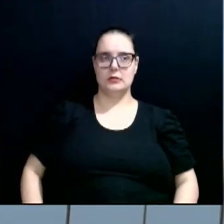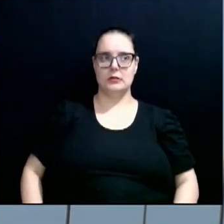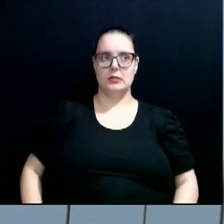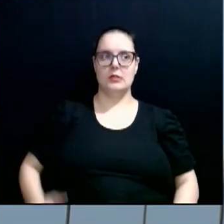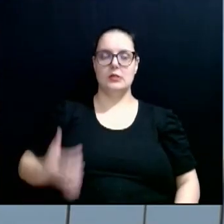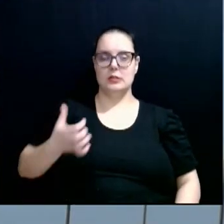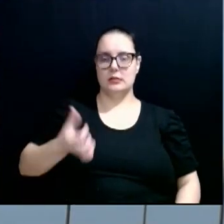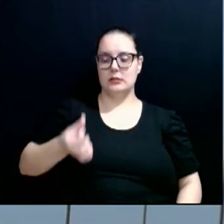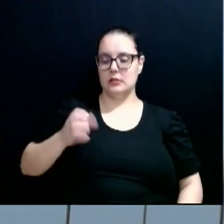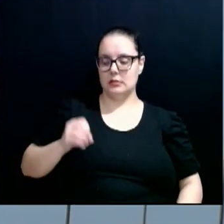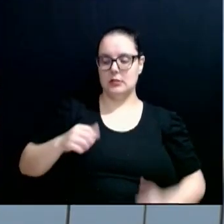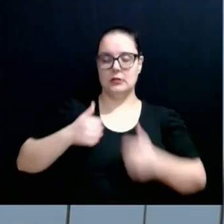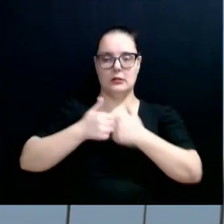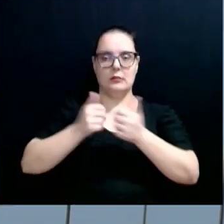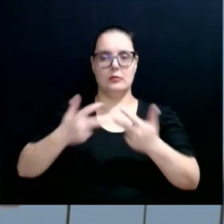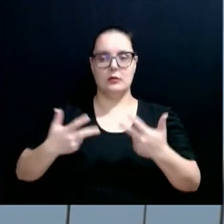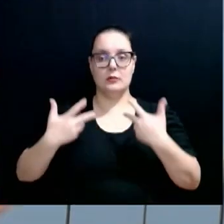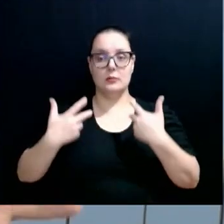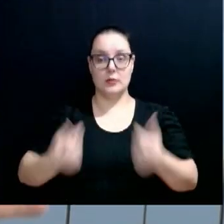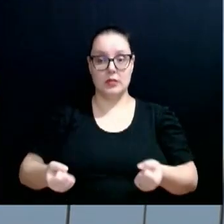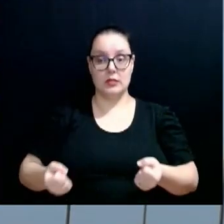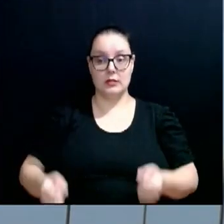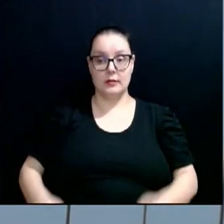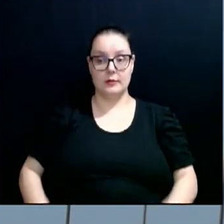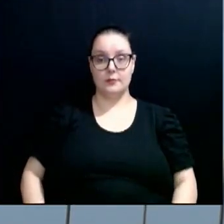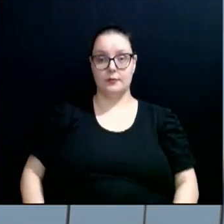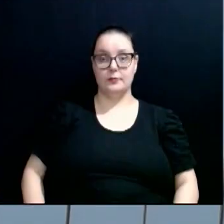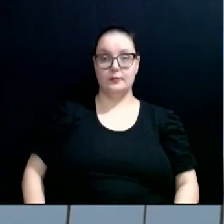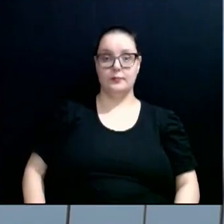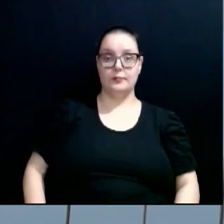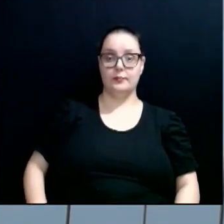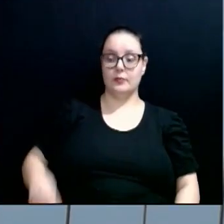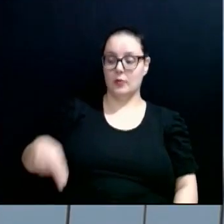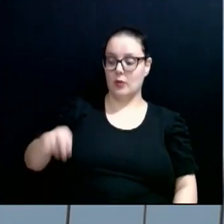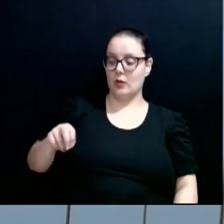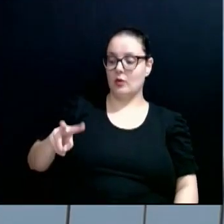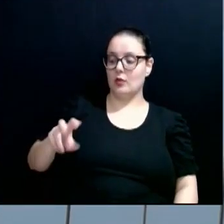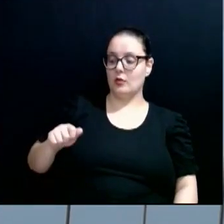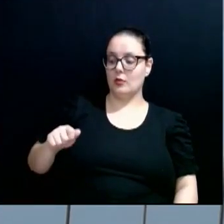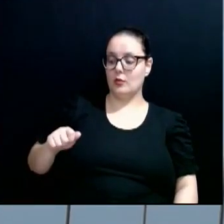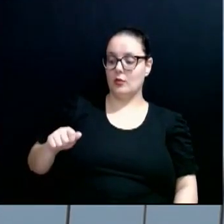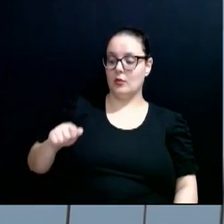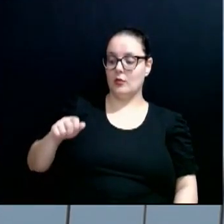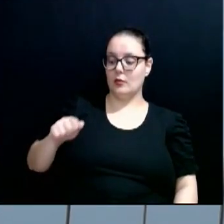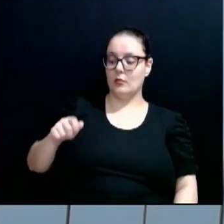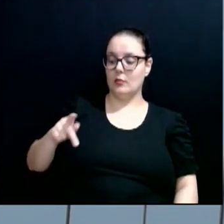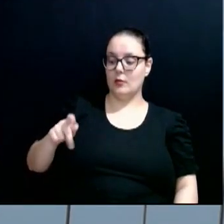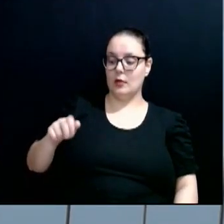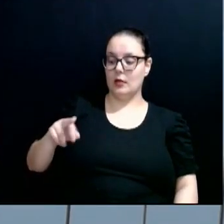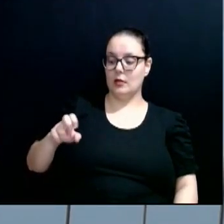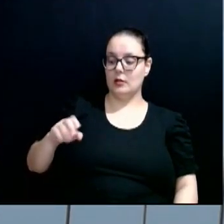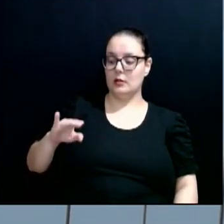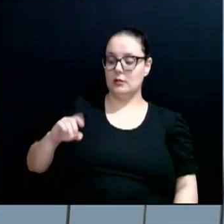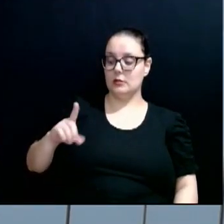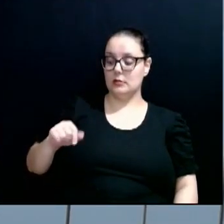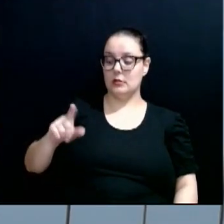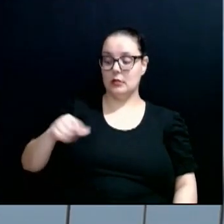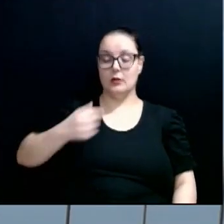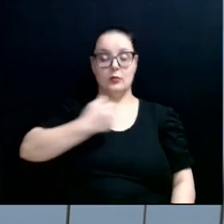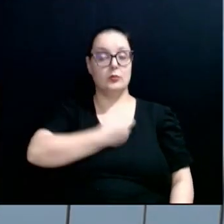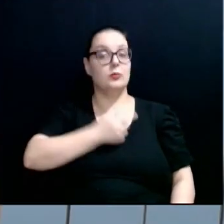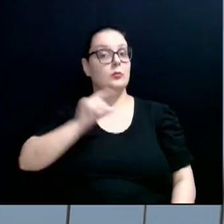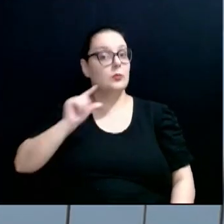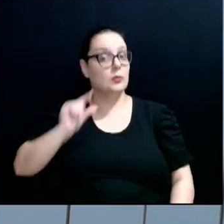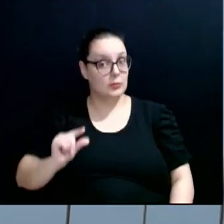nós recebemos lá no distrito de Nova Aparecida e não trocou todos. Então você vê que ainda é um número pequeno para que a